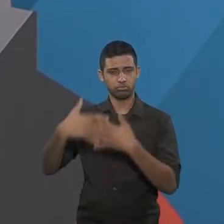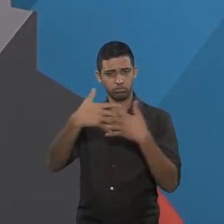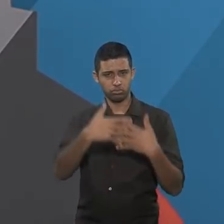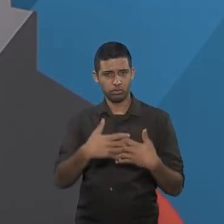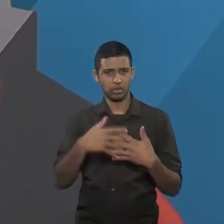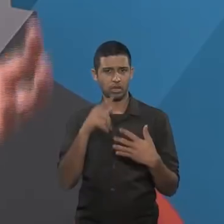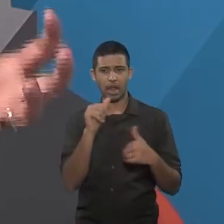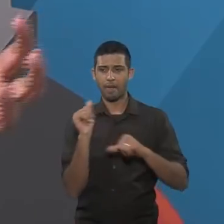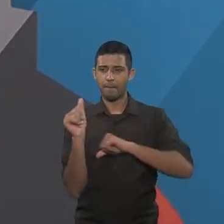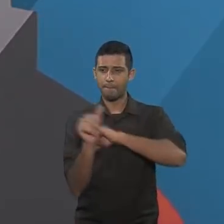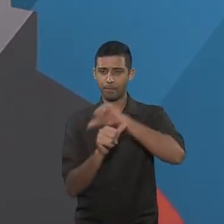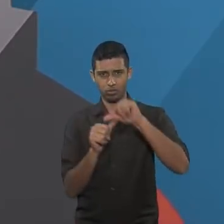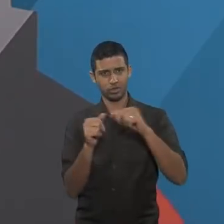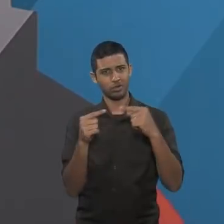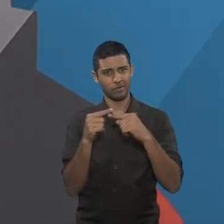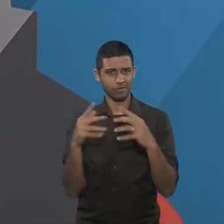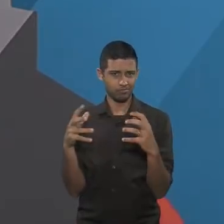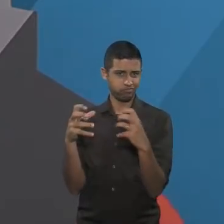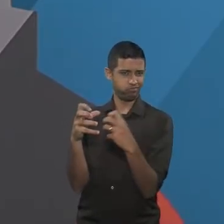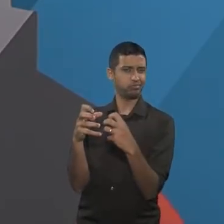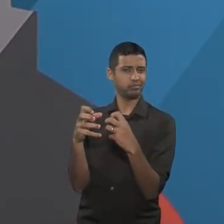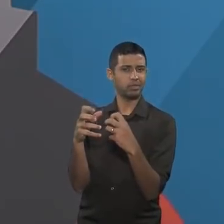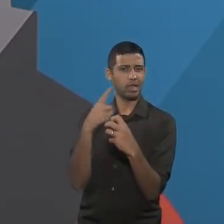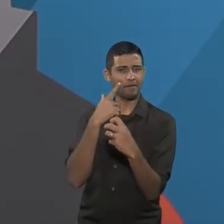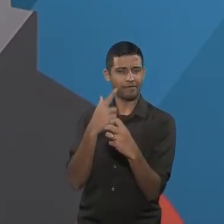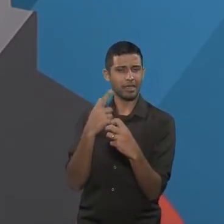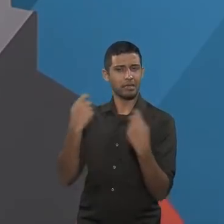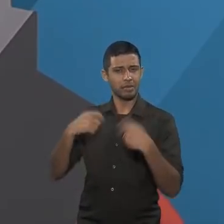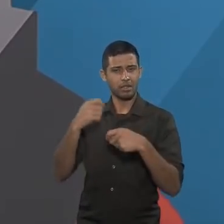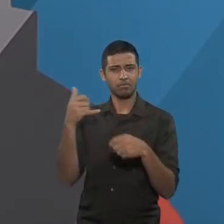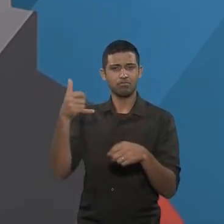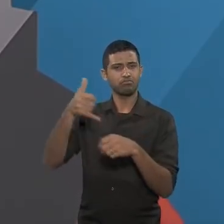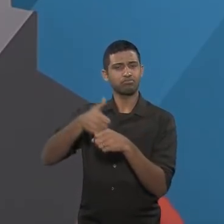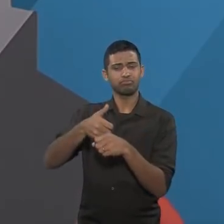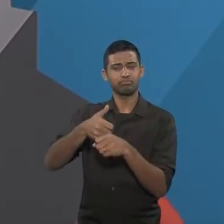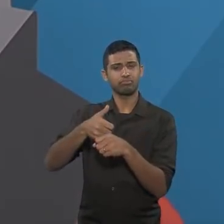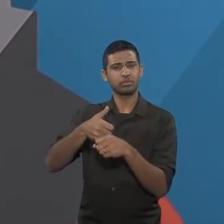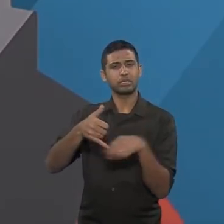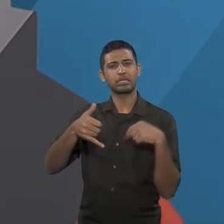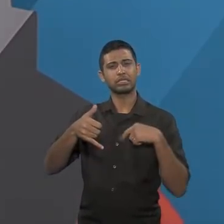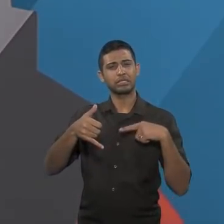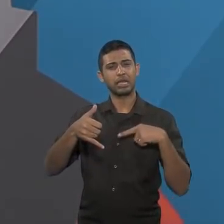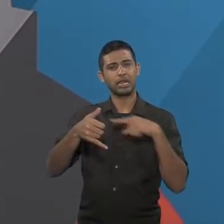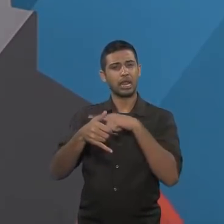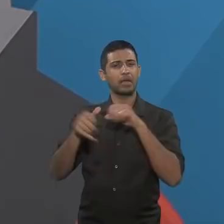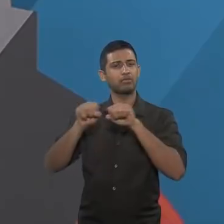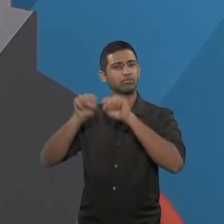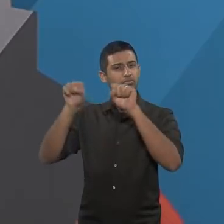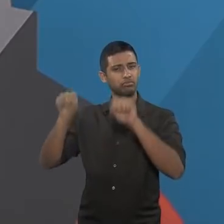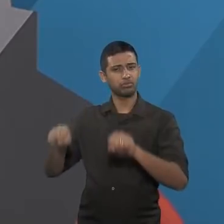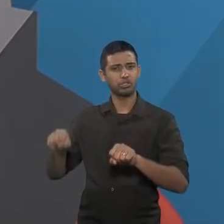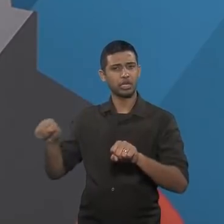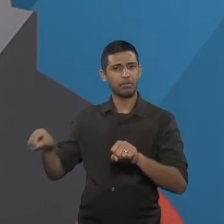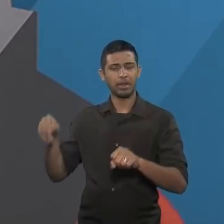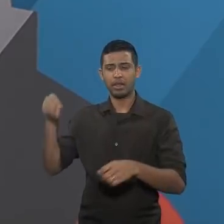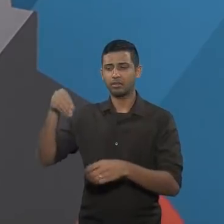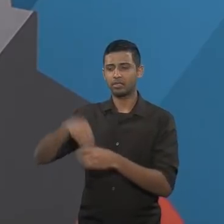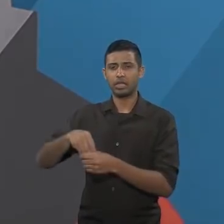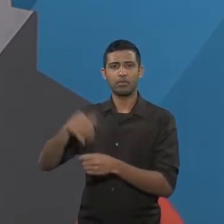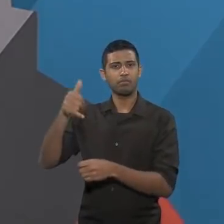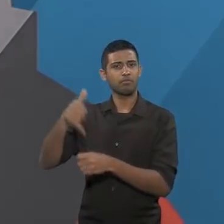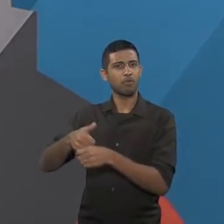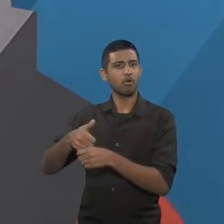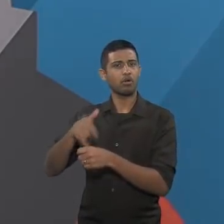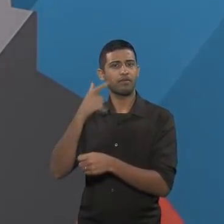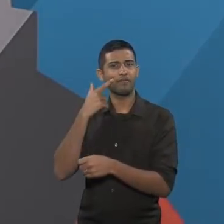transformado, é o chamado gás comprimido, para ser abastecido no veículo, ele é passado por dentro de um mecanismo dentro do posto. Ele